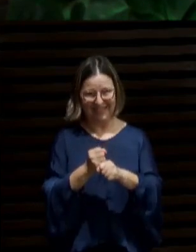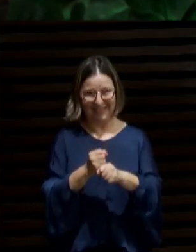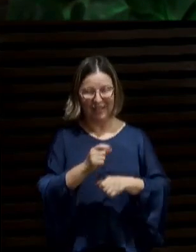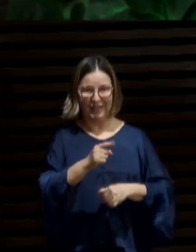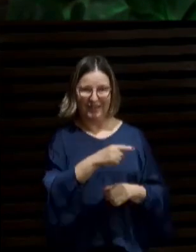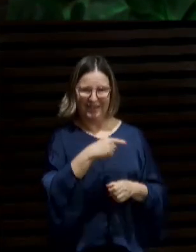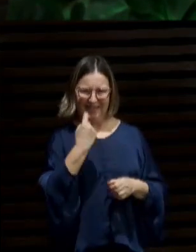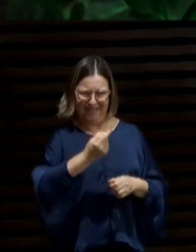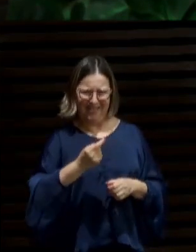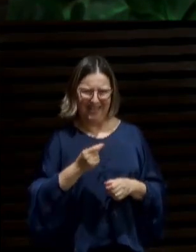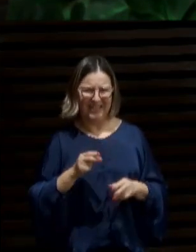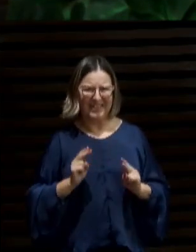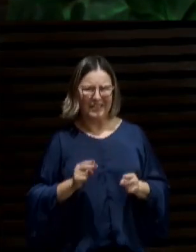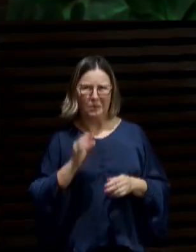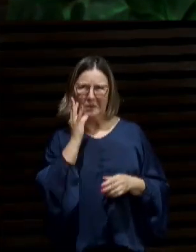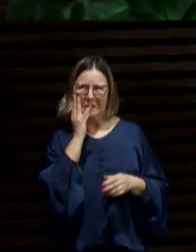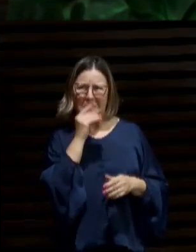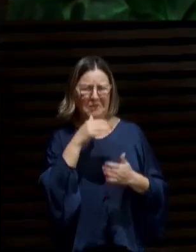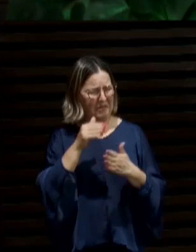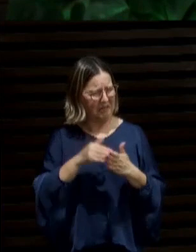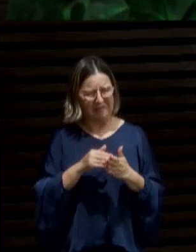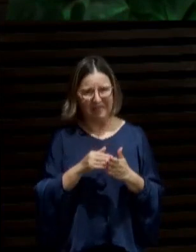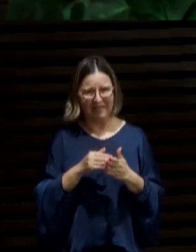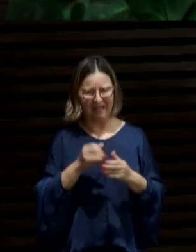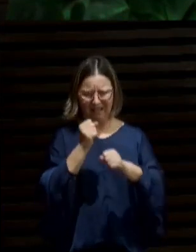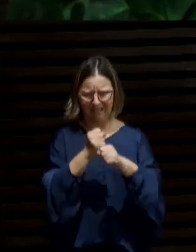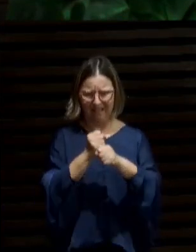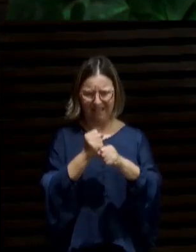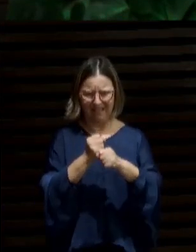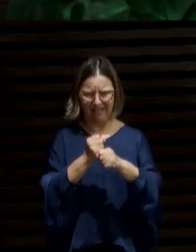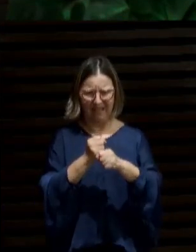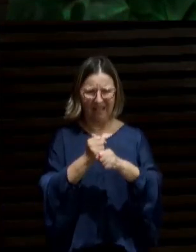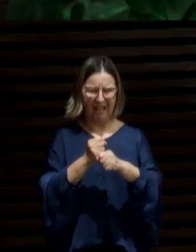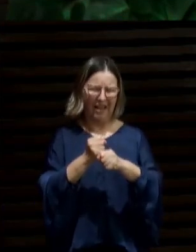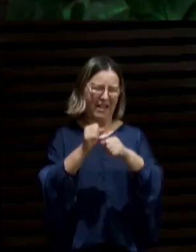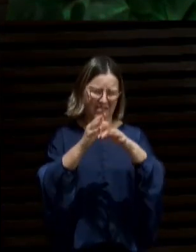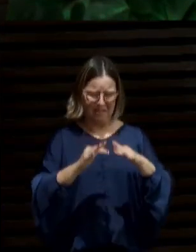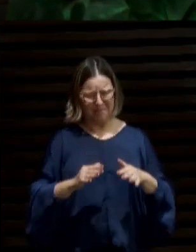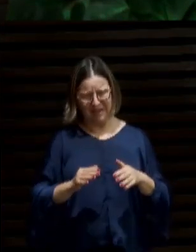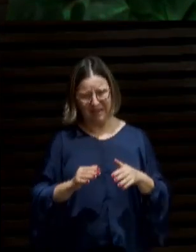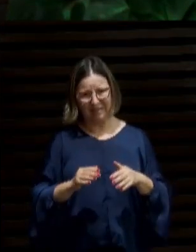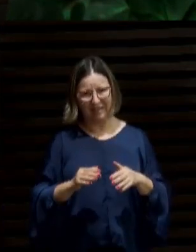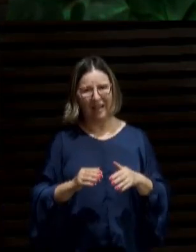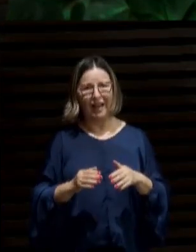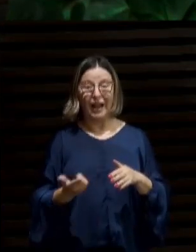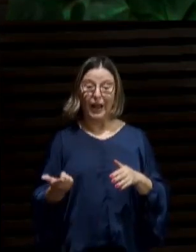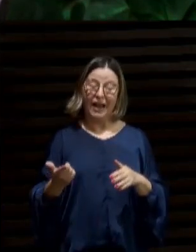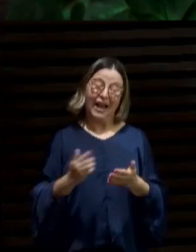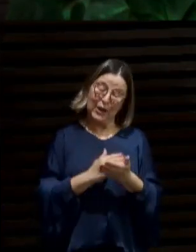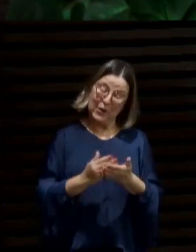Porque derruba e faz outra vez e torna a construir, porque nós não